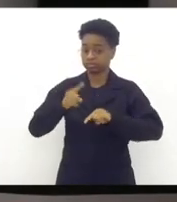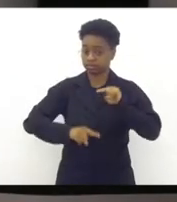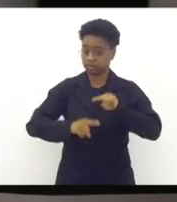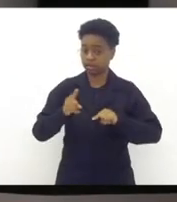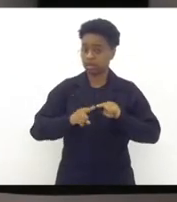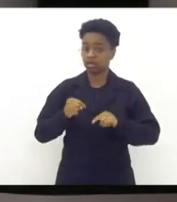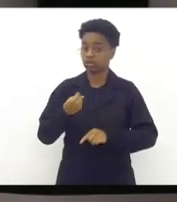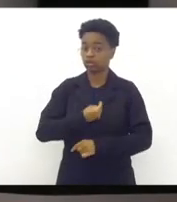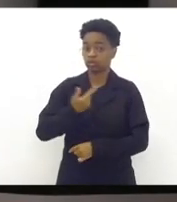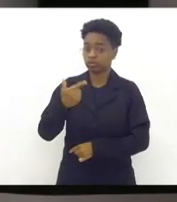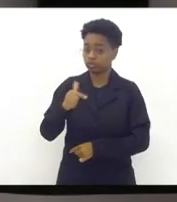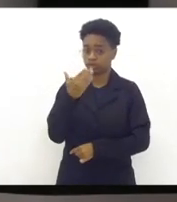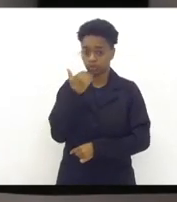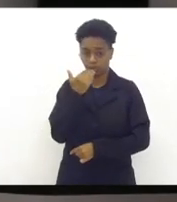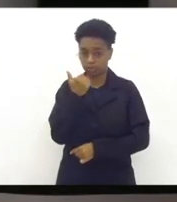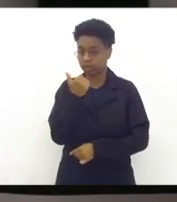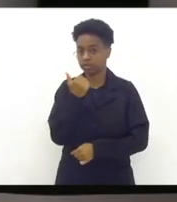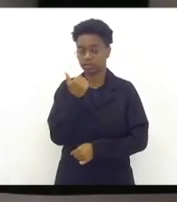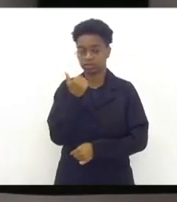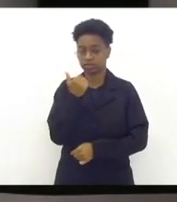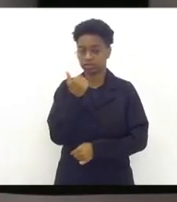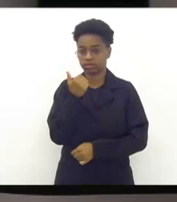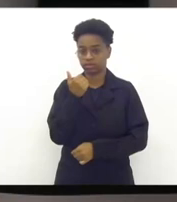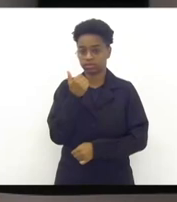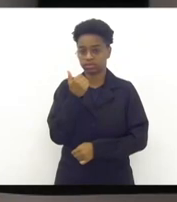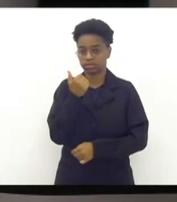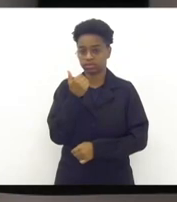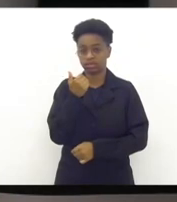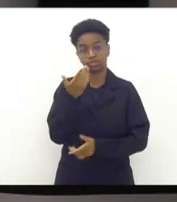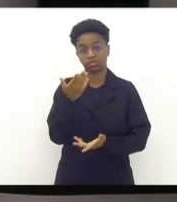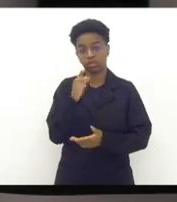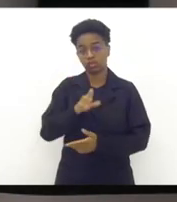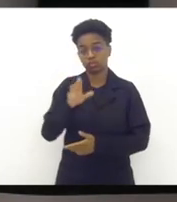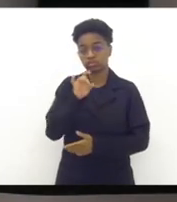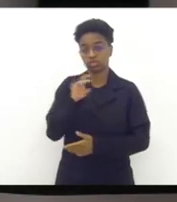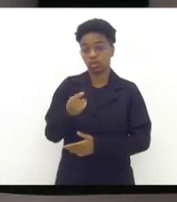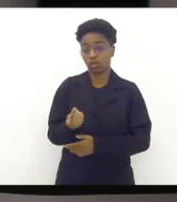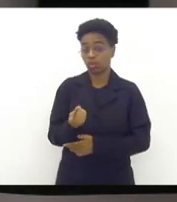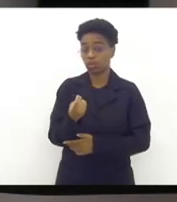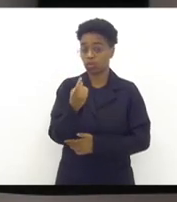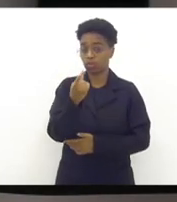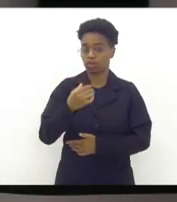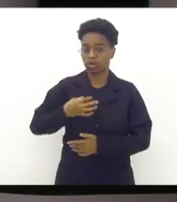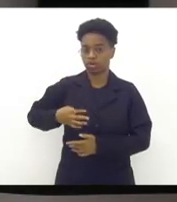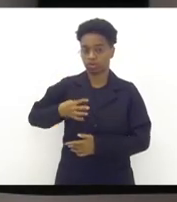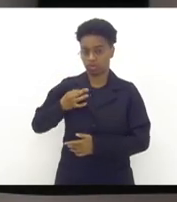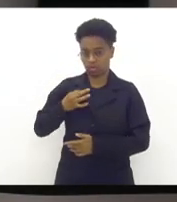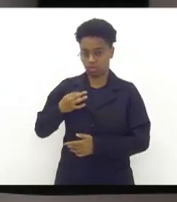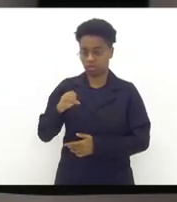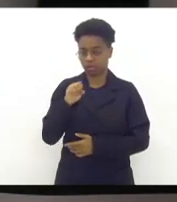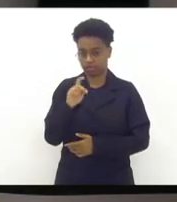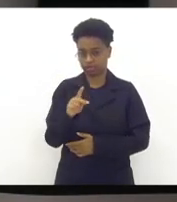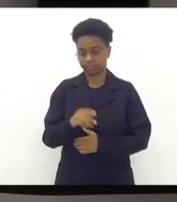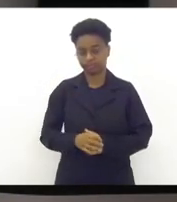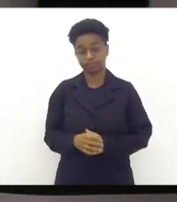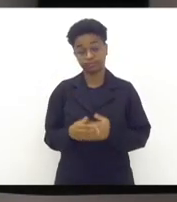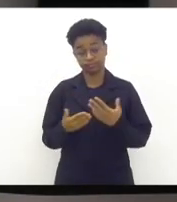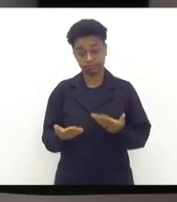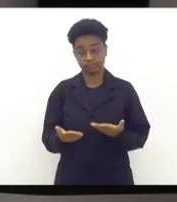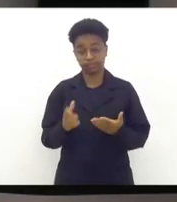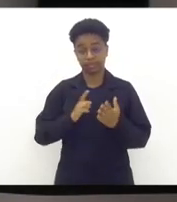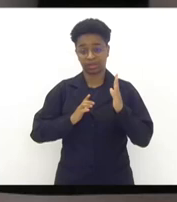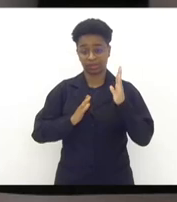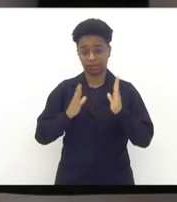sem a nossa alimentação e basicamente só com a nossa roupa do corpo, certo? E teve um caso